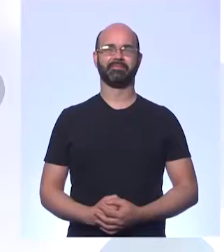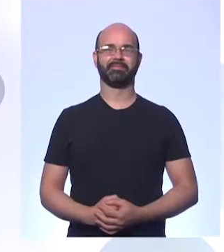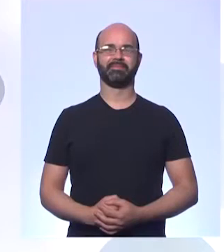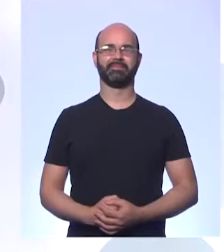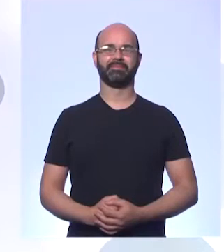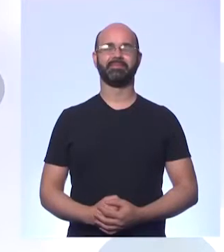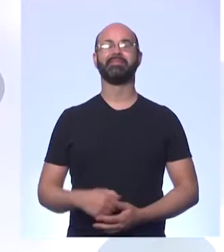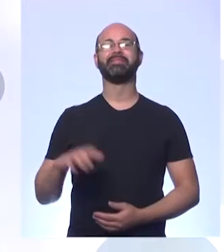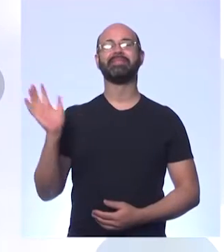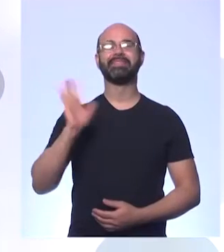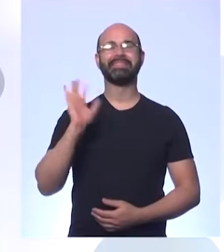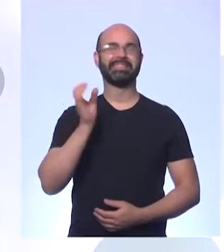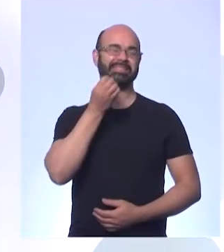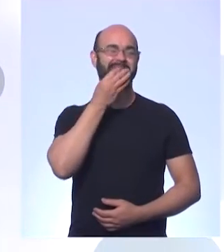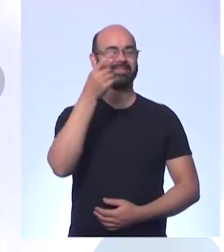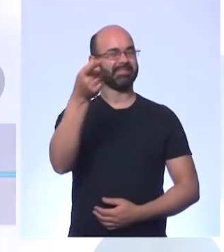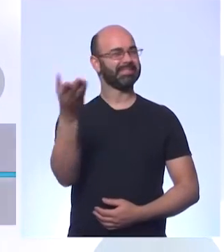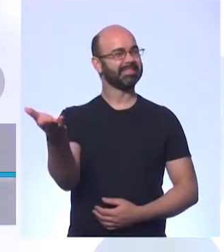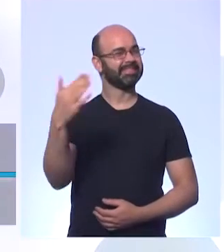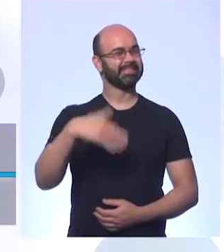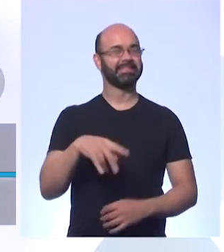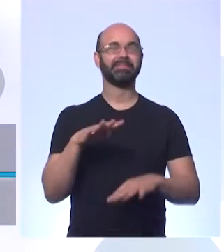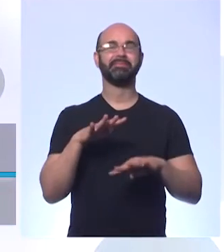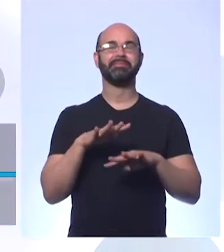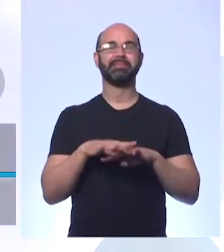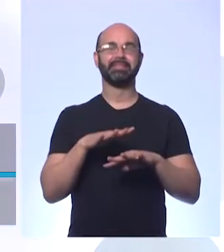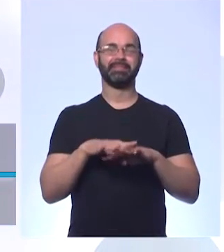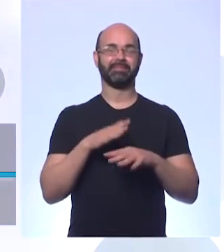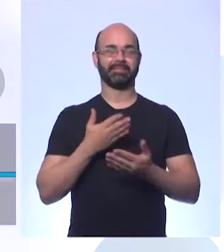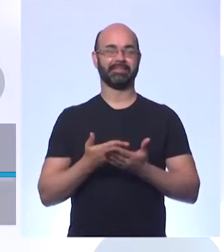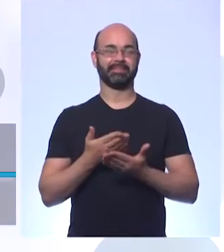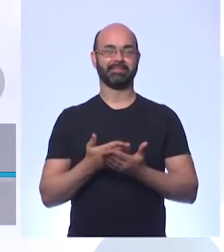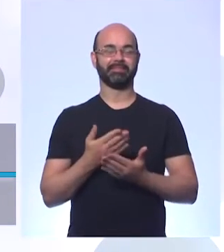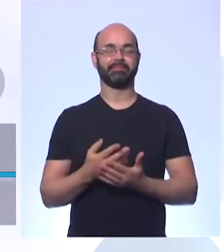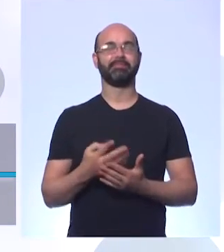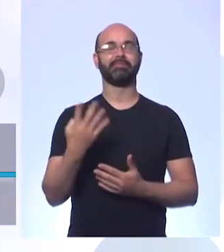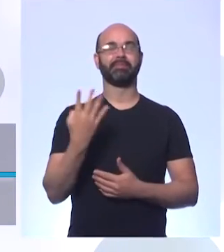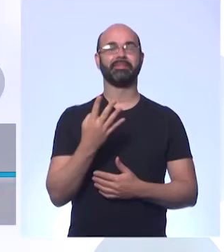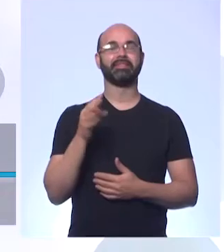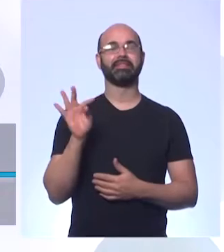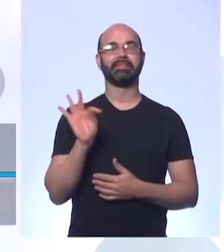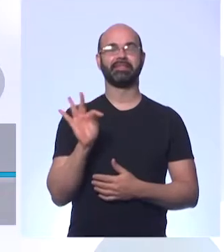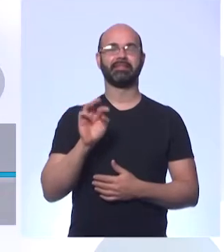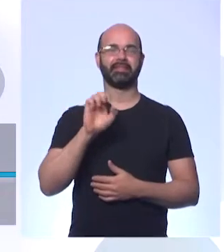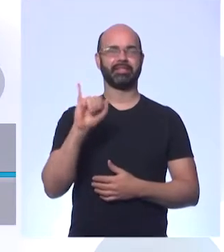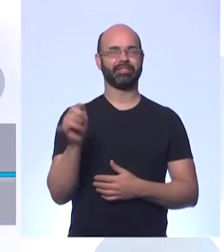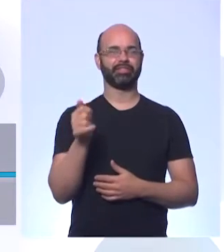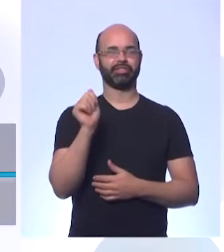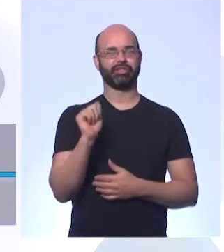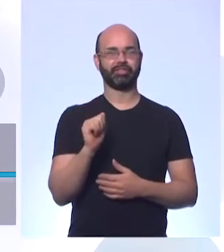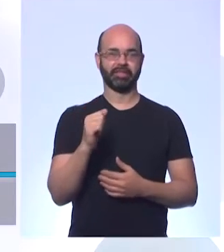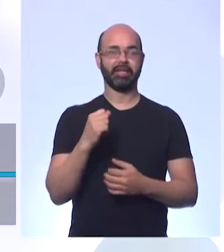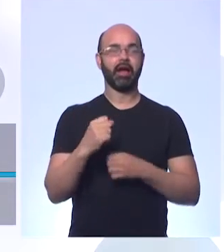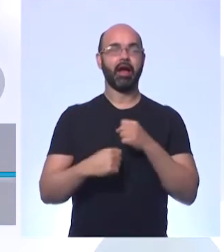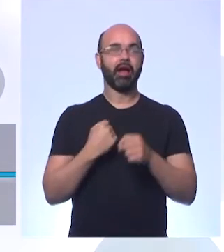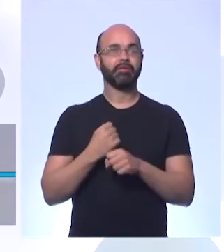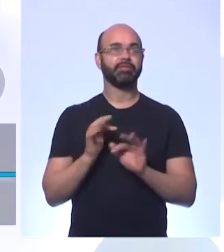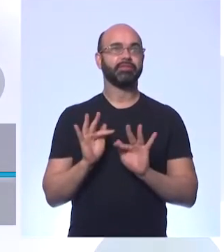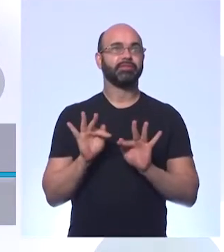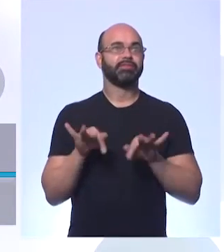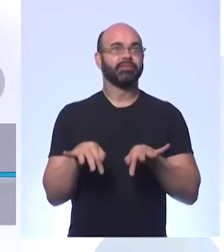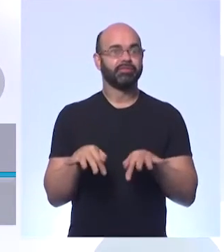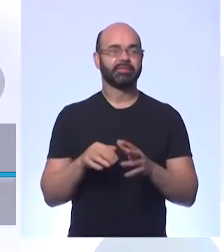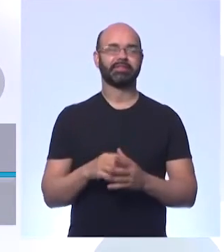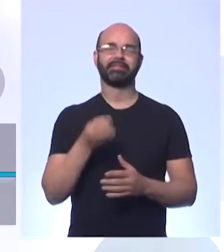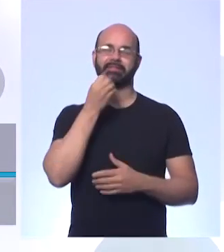Oi, gente, que bom que vocês chegaram aqui para a aula de matemática no quarto termo da EJA, nos anos finais. Sejam todos muito bem-vindos.